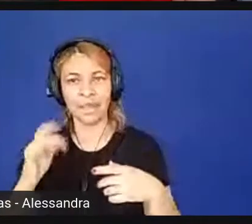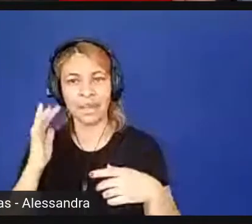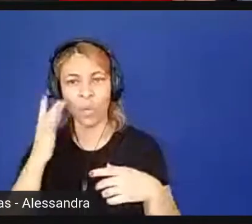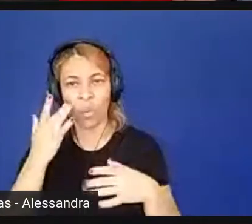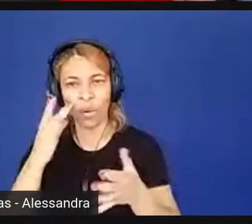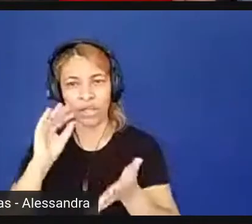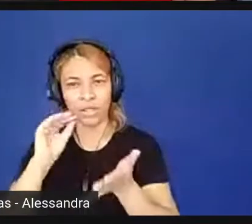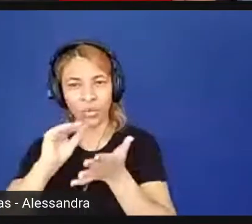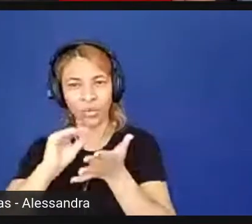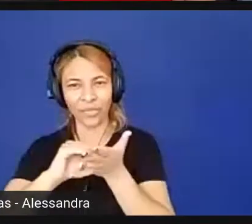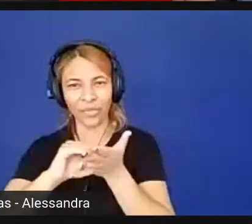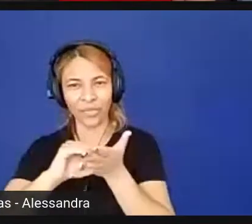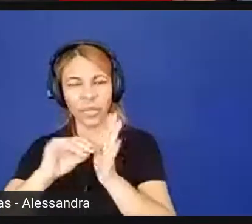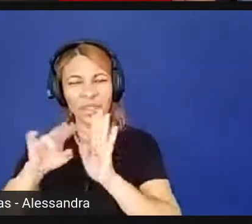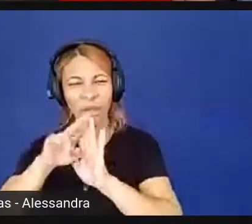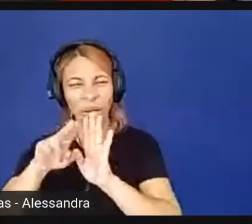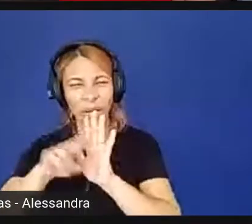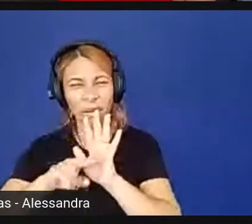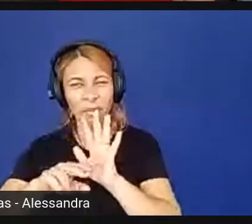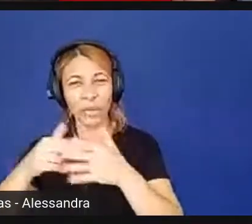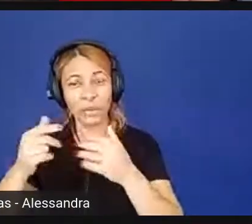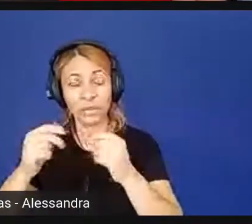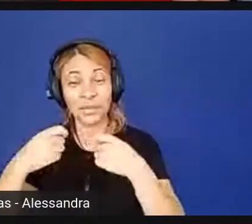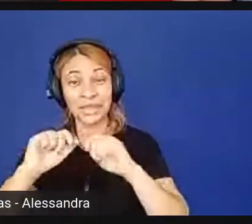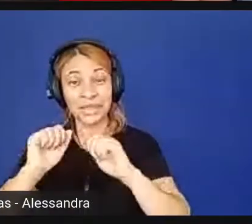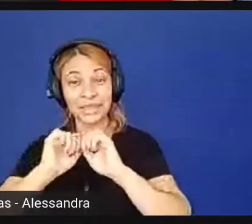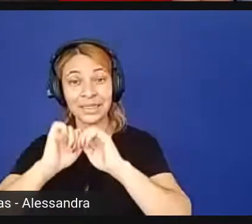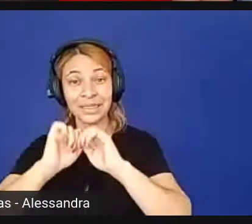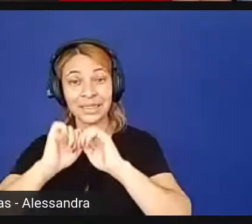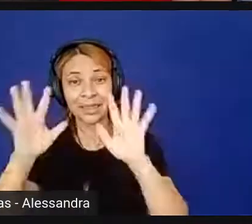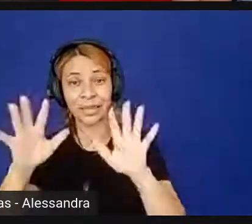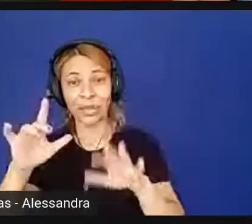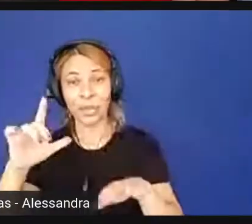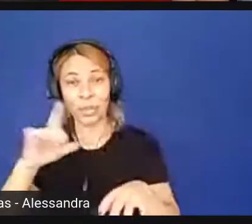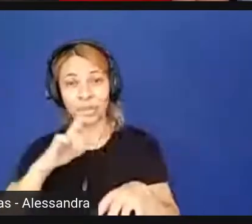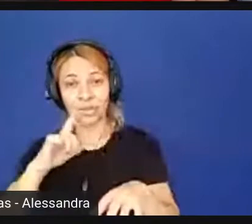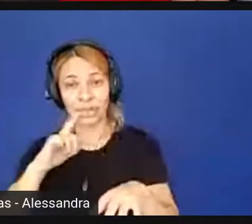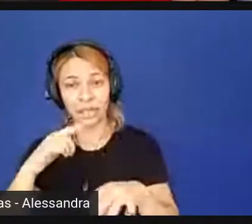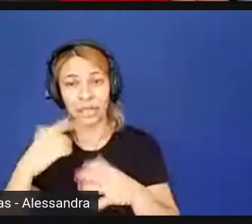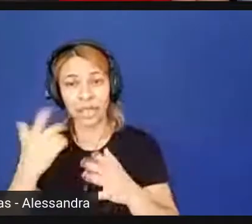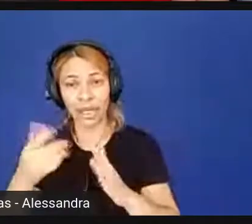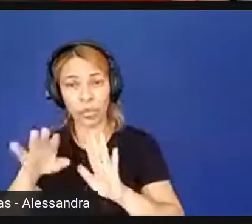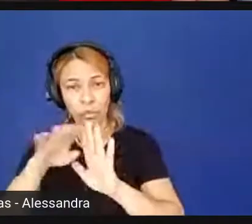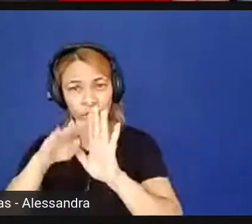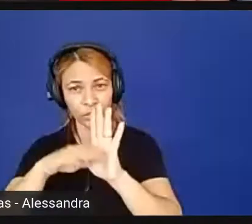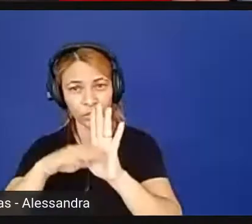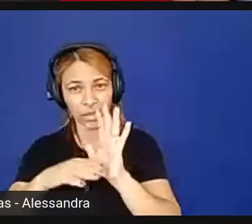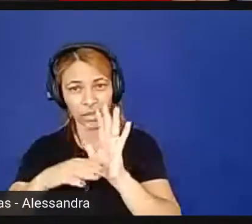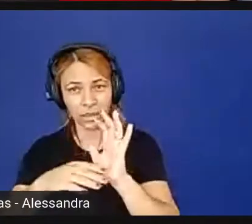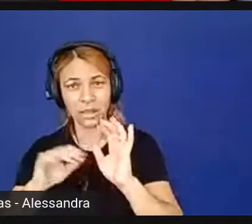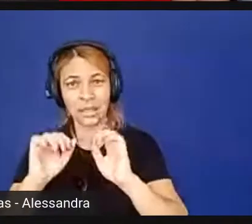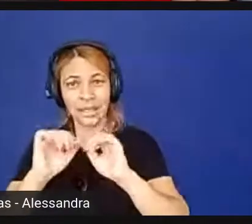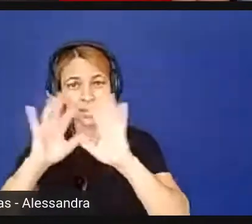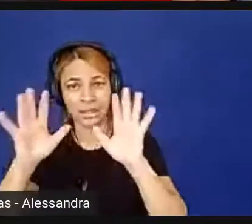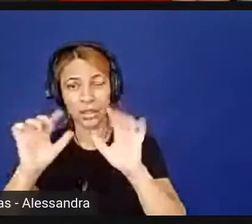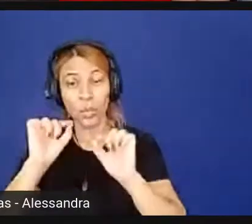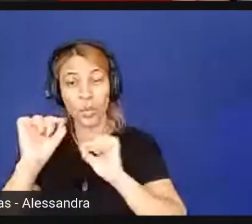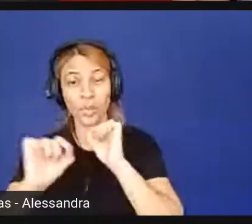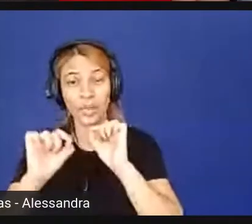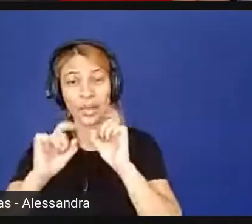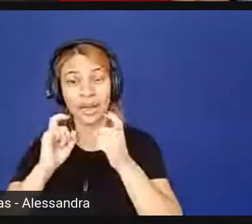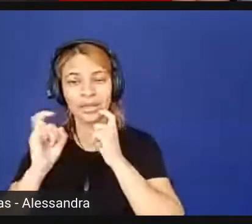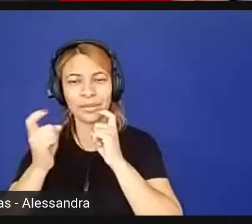instrumentos normativos, mais instrumentos de esclarecimento, até porque quando você tem um instrumento que esclarece o que é que a administração tem que fazer,